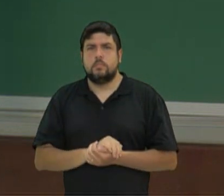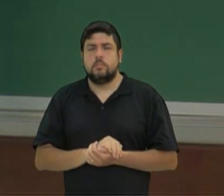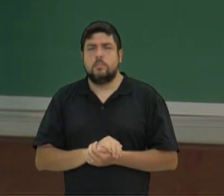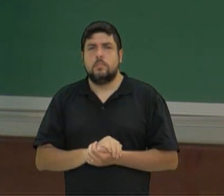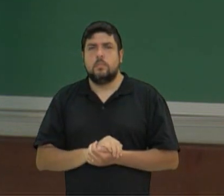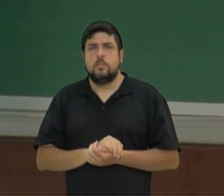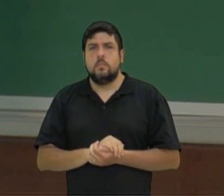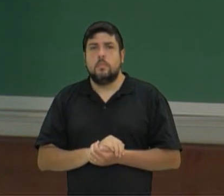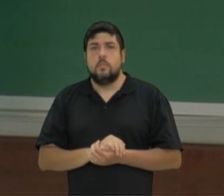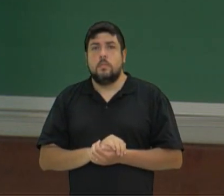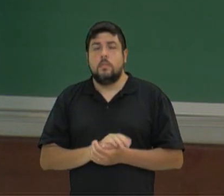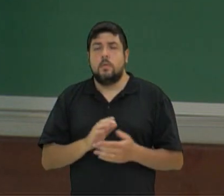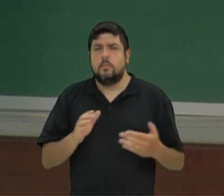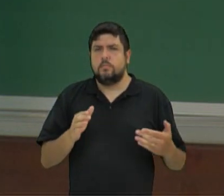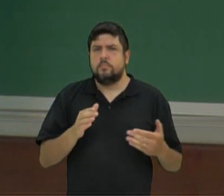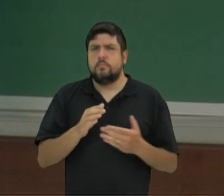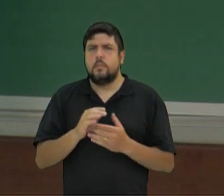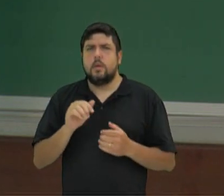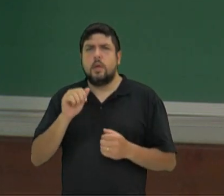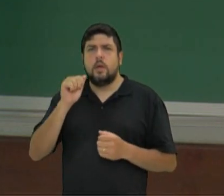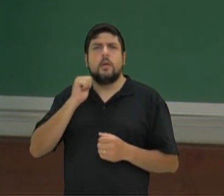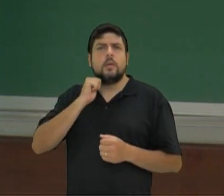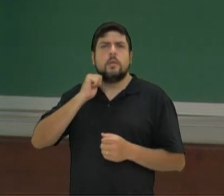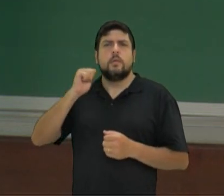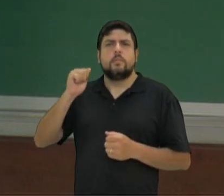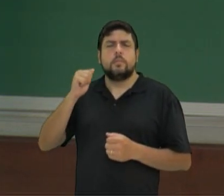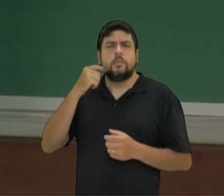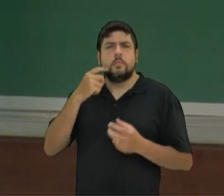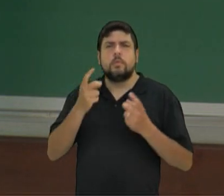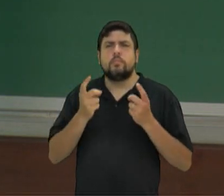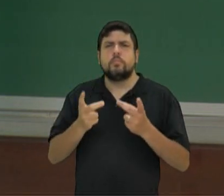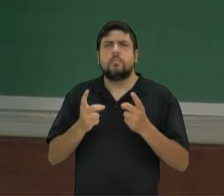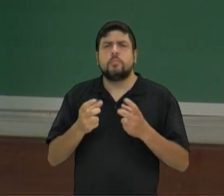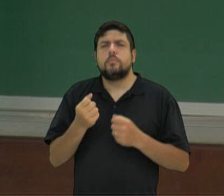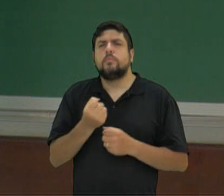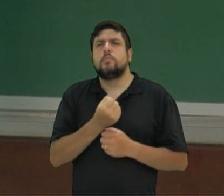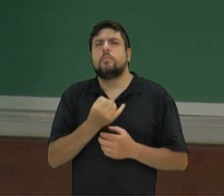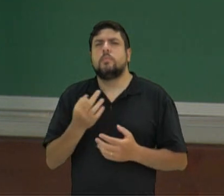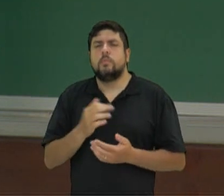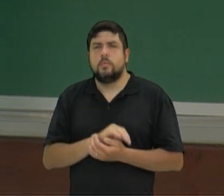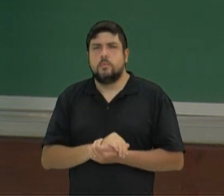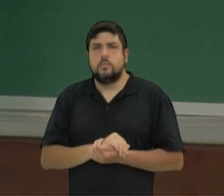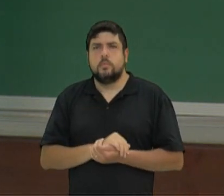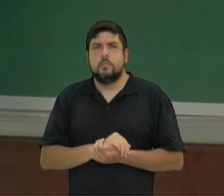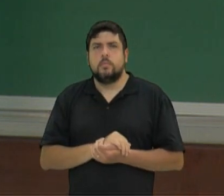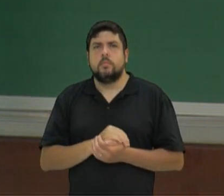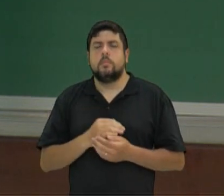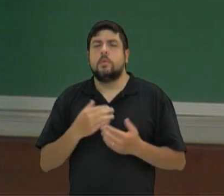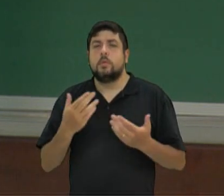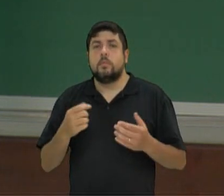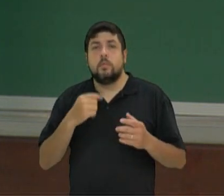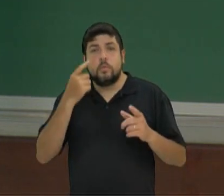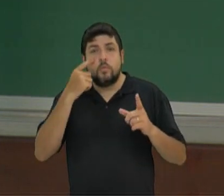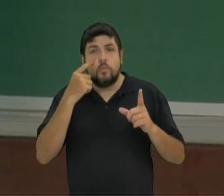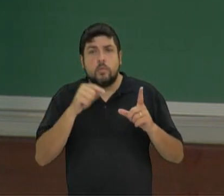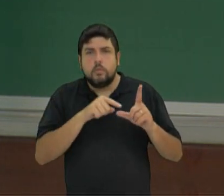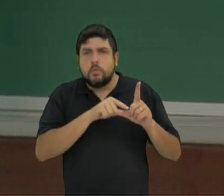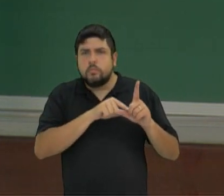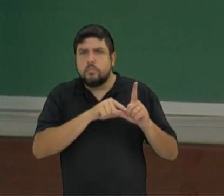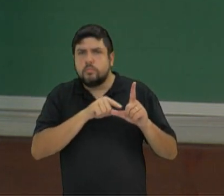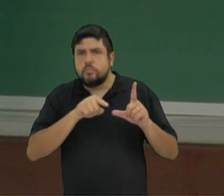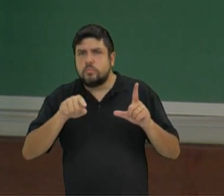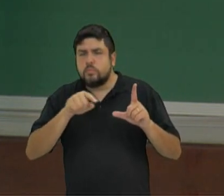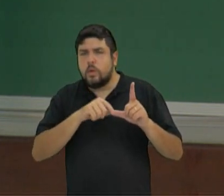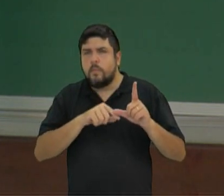foram vendidos. Como é que eu vou fazer essa solução, essa resolução? Eu vou ver no gráfico, né, quantas as unidades que